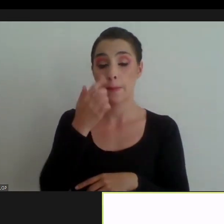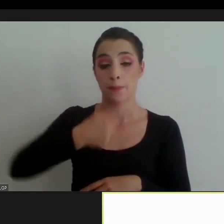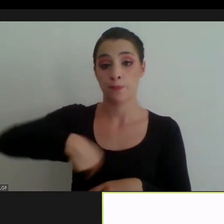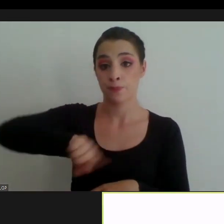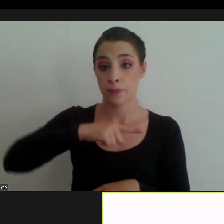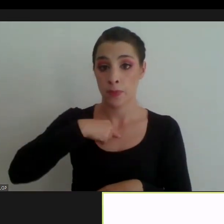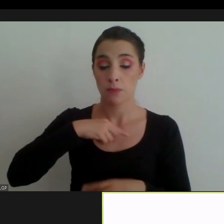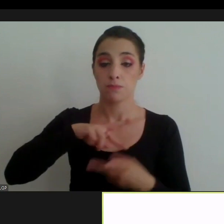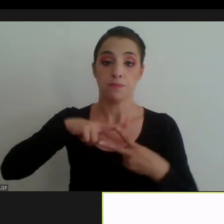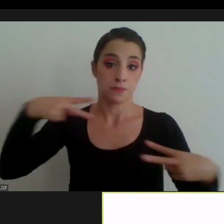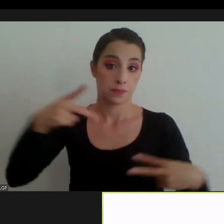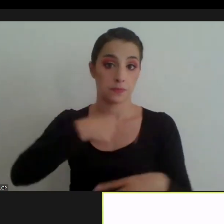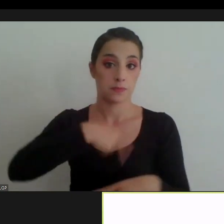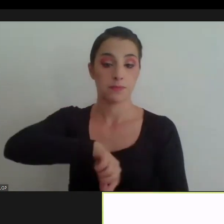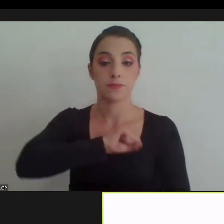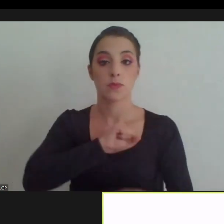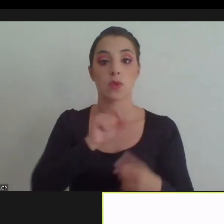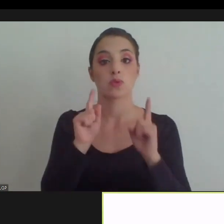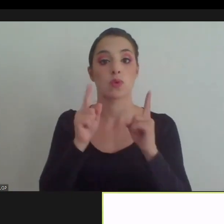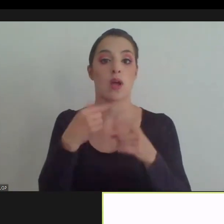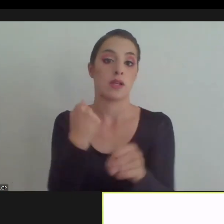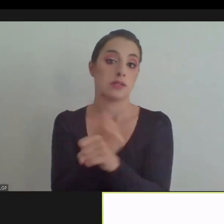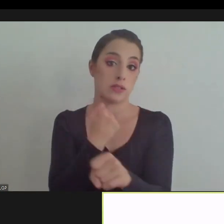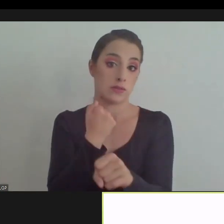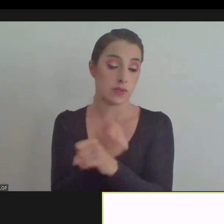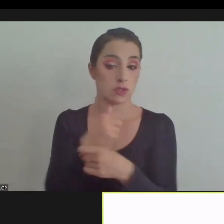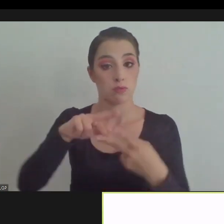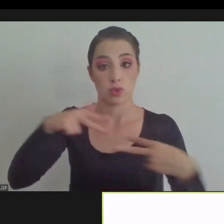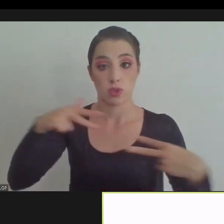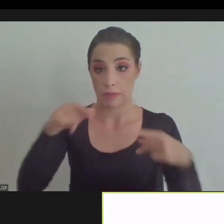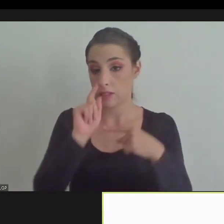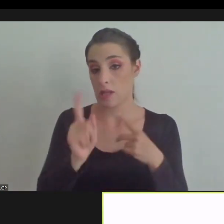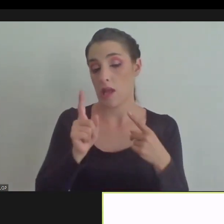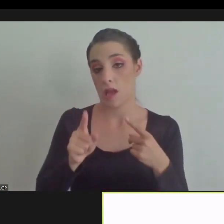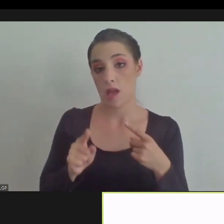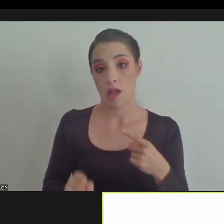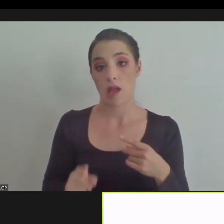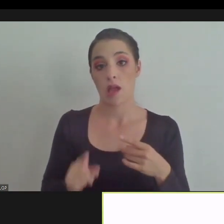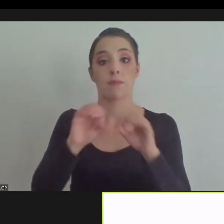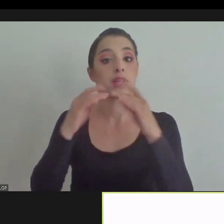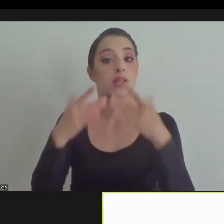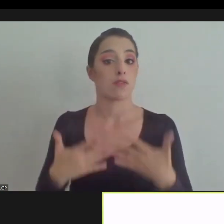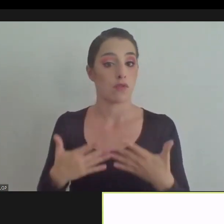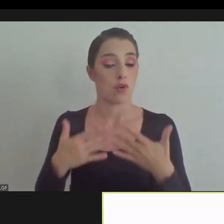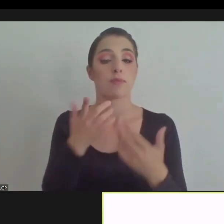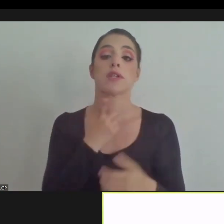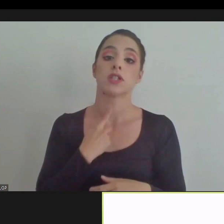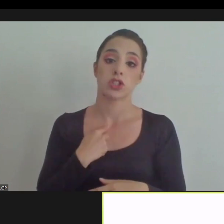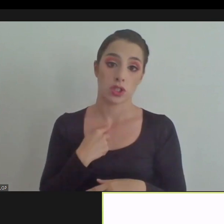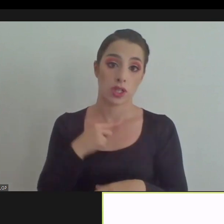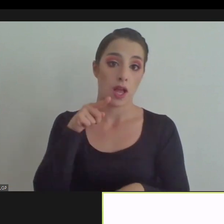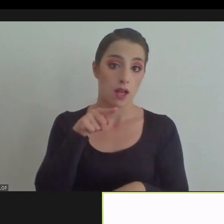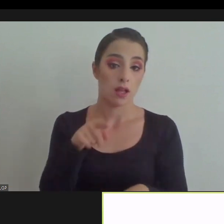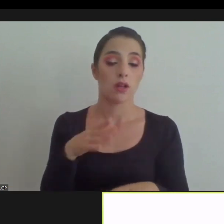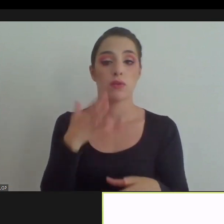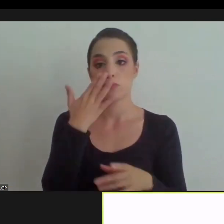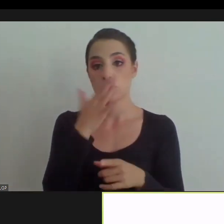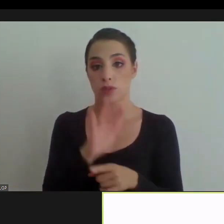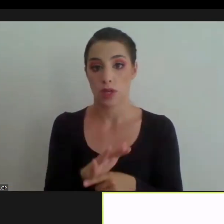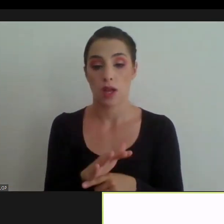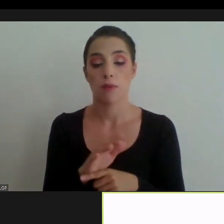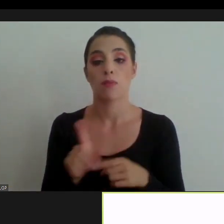munícipe acede aos serviços municipais por plataformas virtuais, nomeadamente as